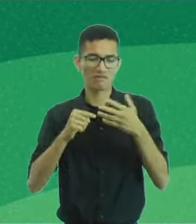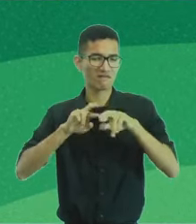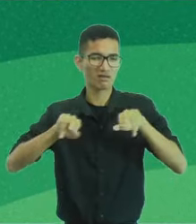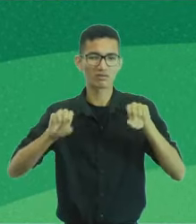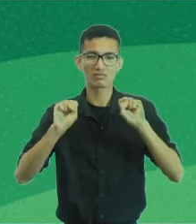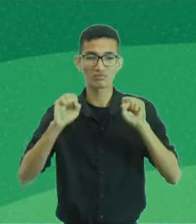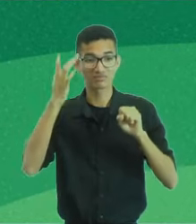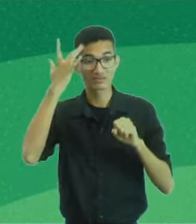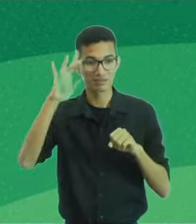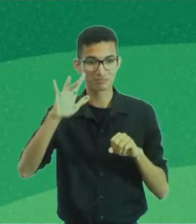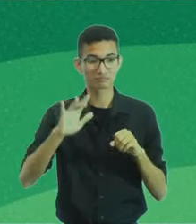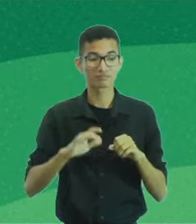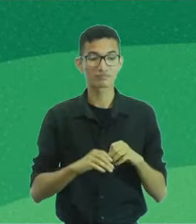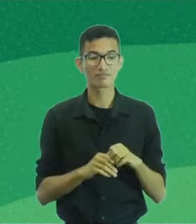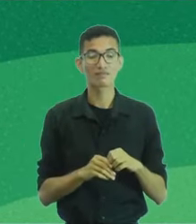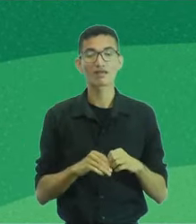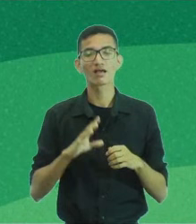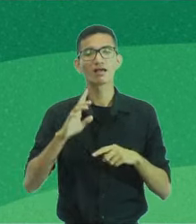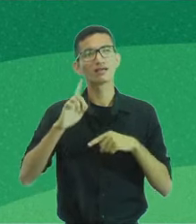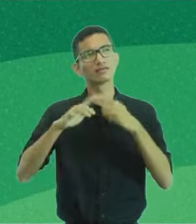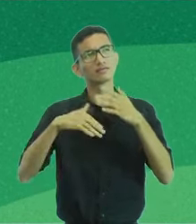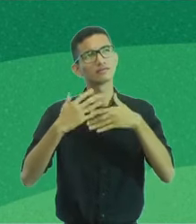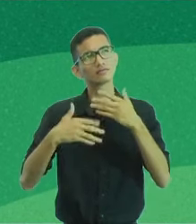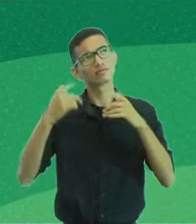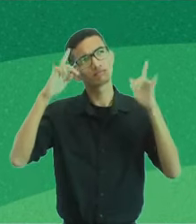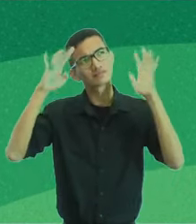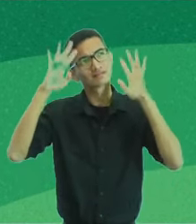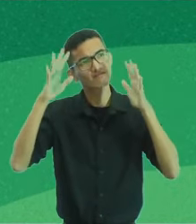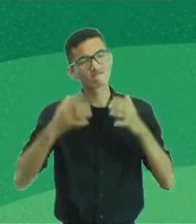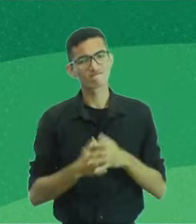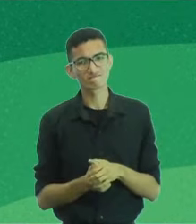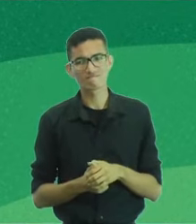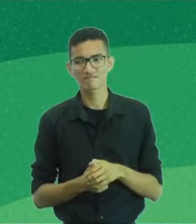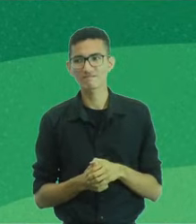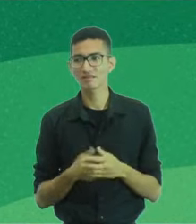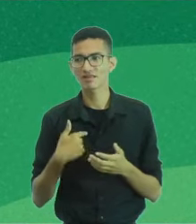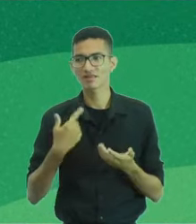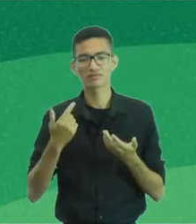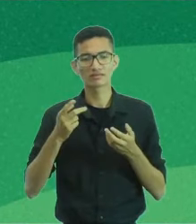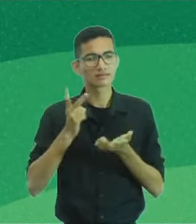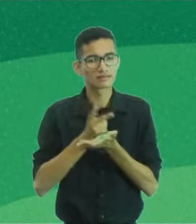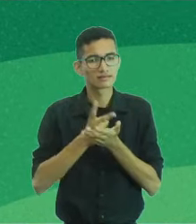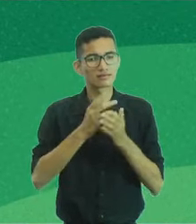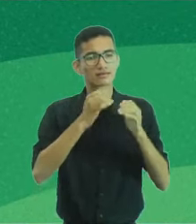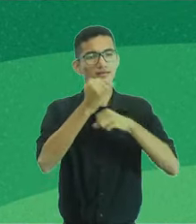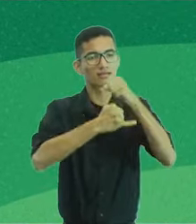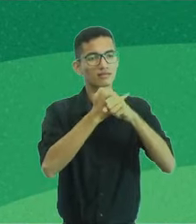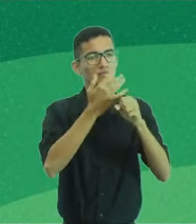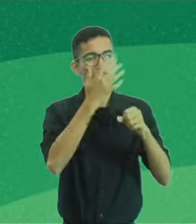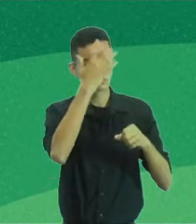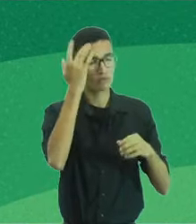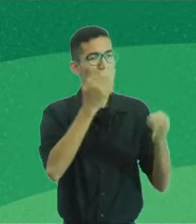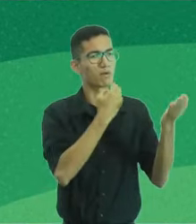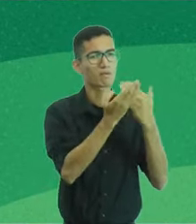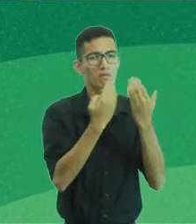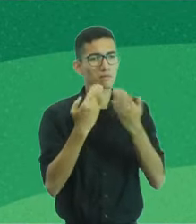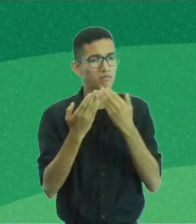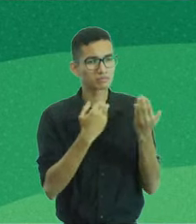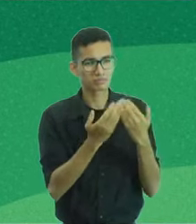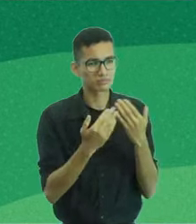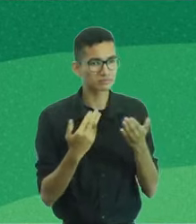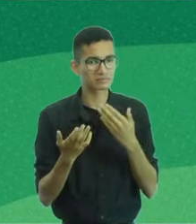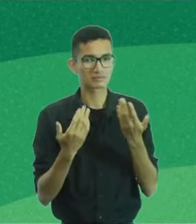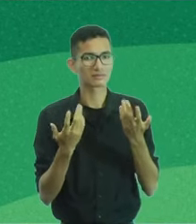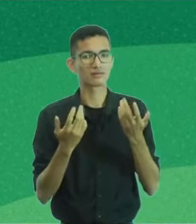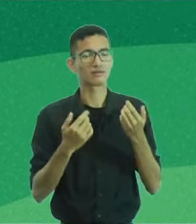mas aí depois também fiquei pensando né Pode ser que sei lá eu passo o dia inteiro interagindo com as pessoas na internet que eu tenha feito mal para alguém alguém da